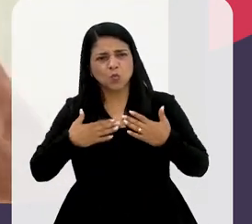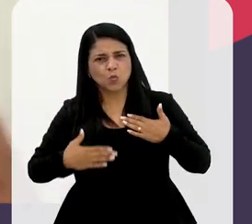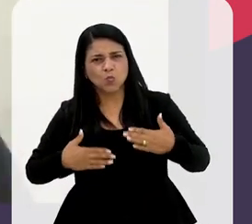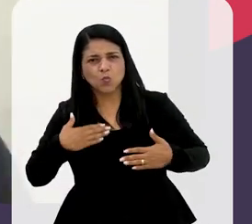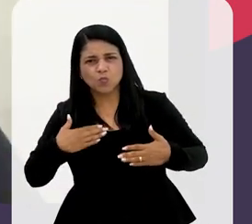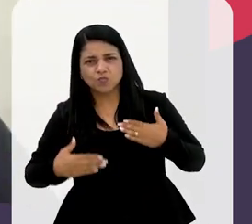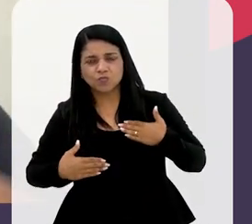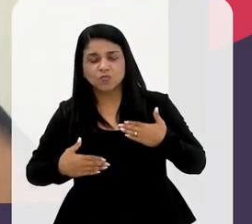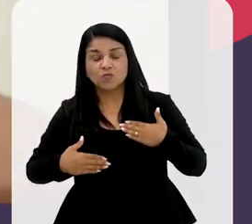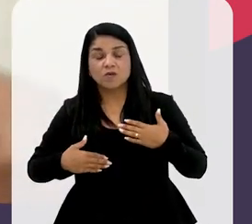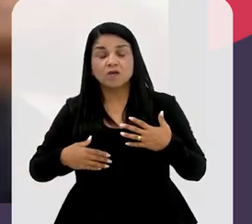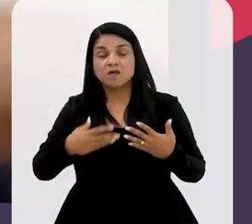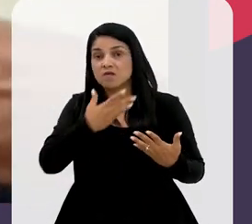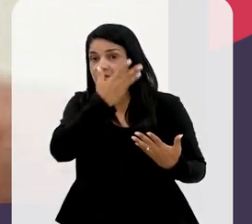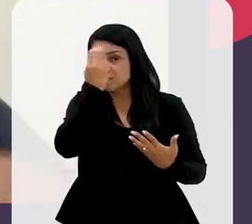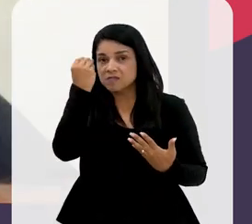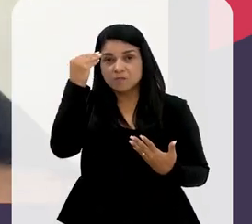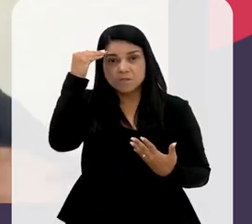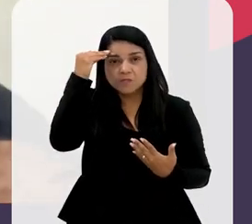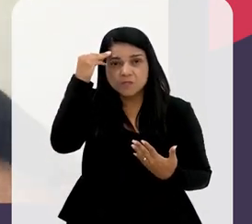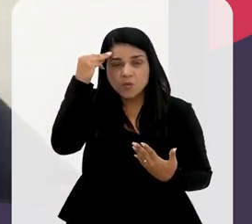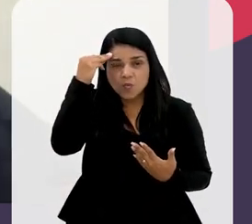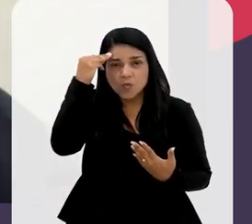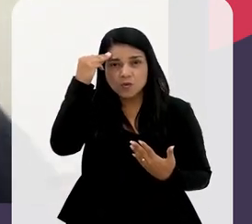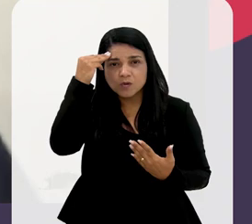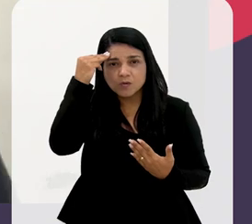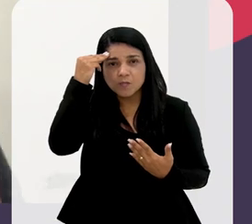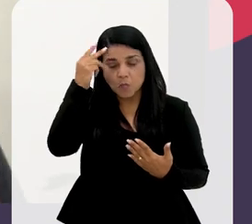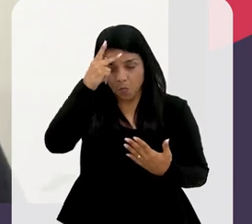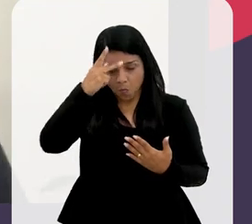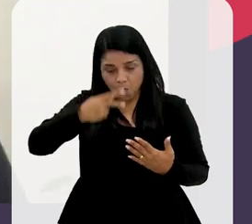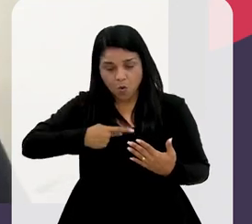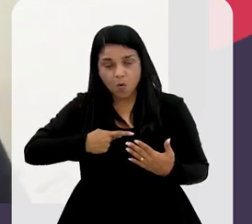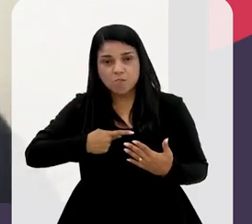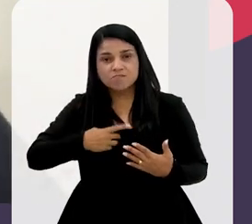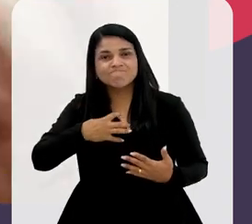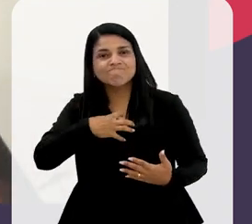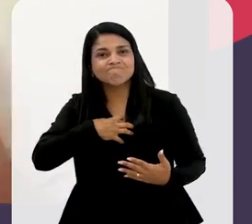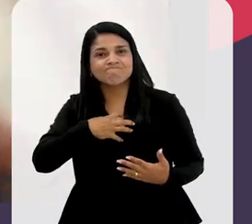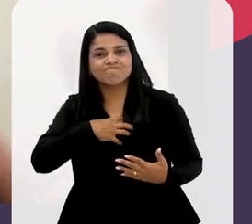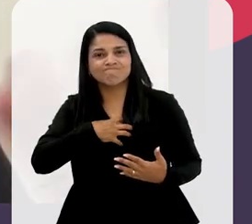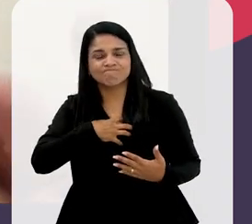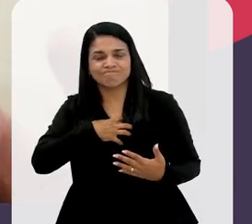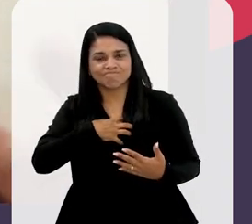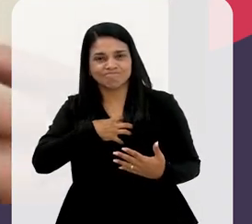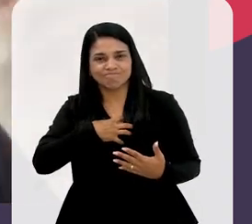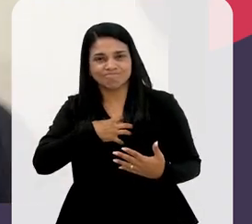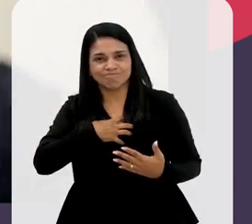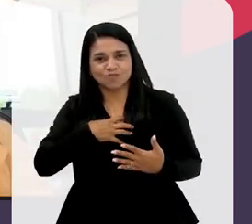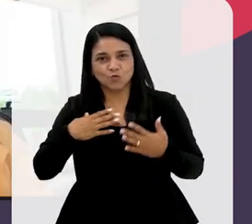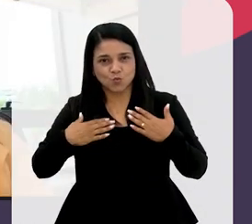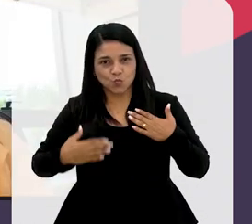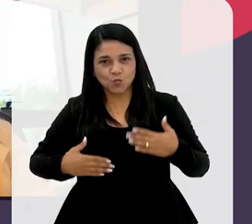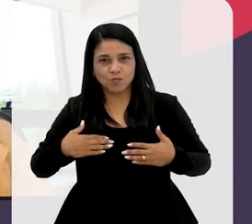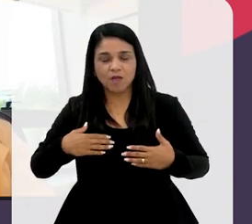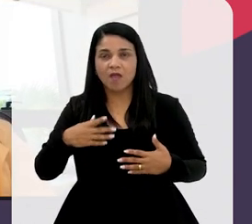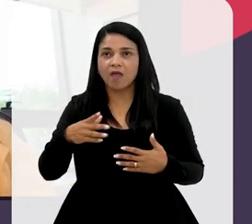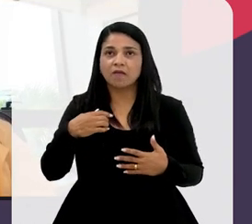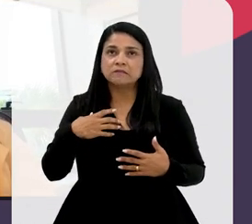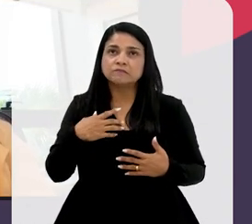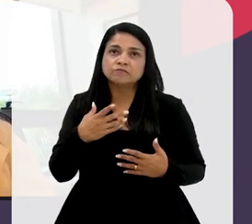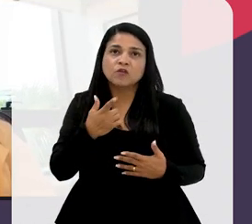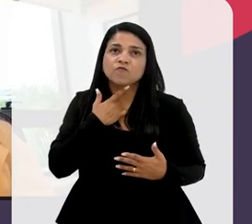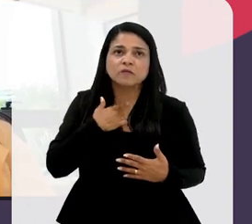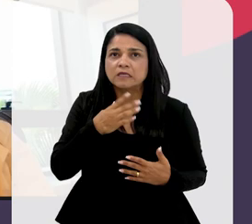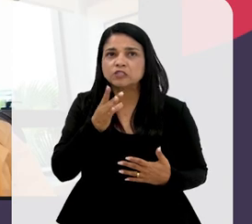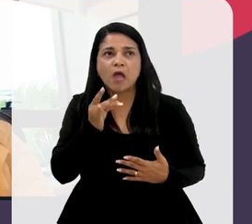que está acontecendo? Eu perdi uma memória, inclusive, do meu próprio bem-estar, né? Ah, quando eu sinto isso é porque eu estou com